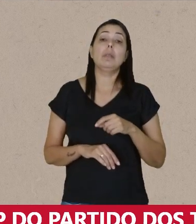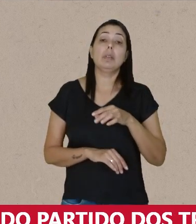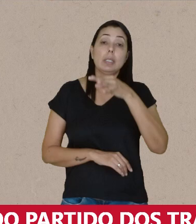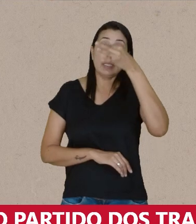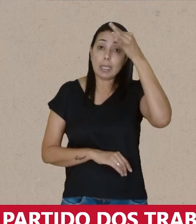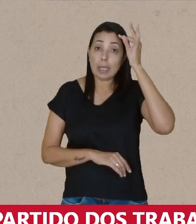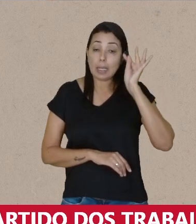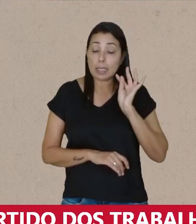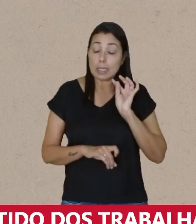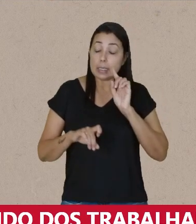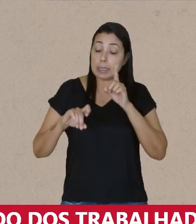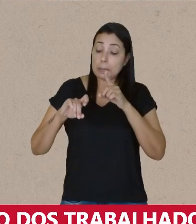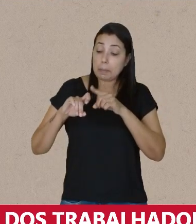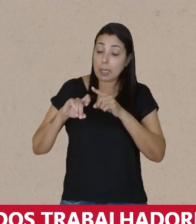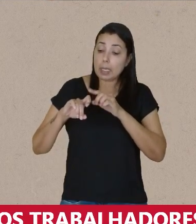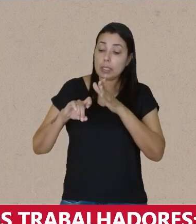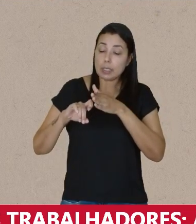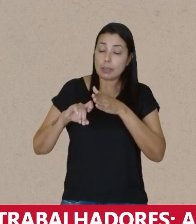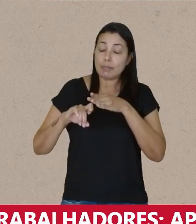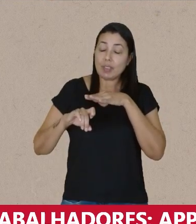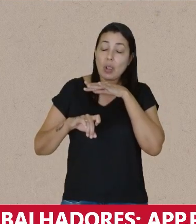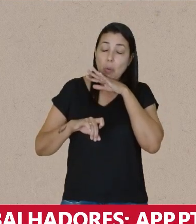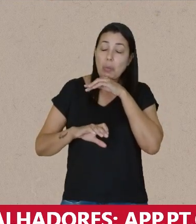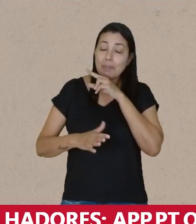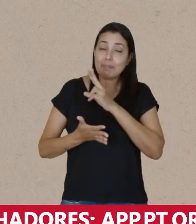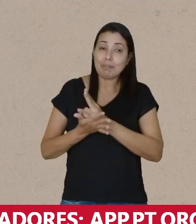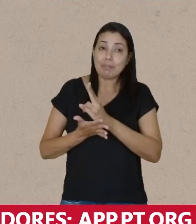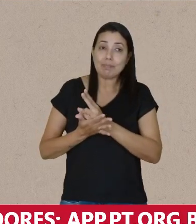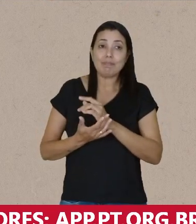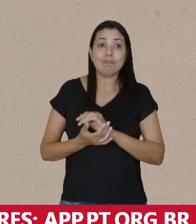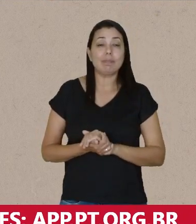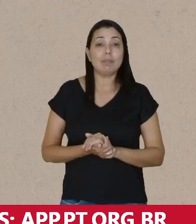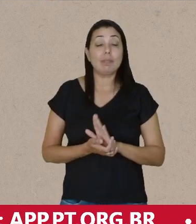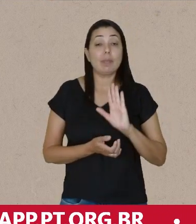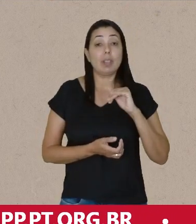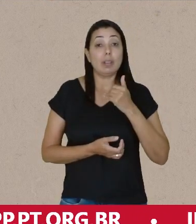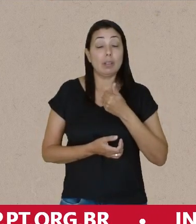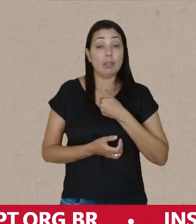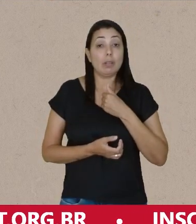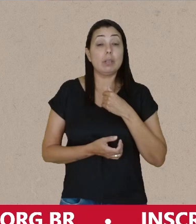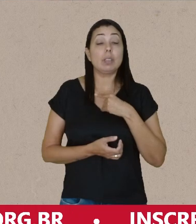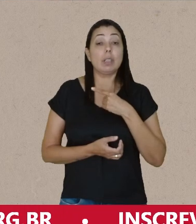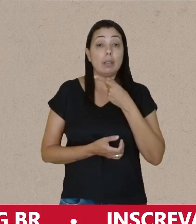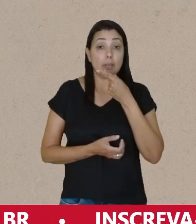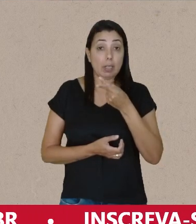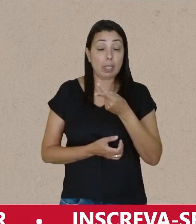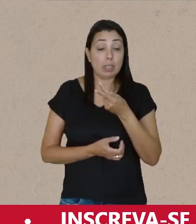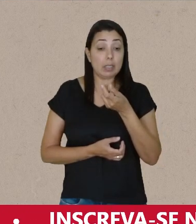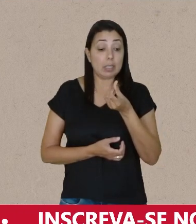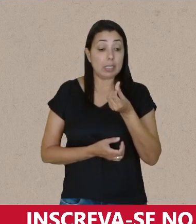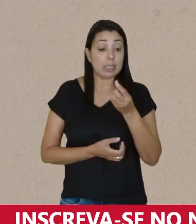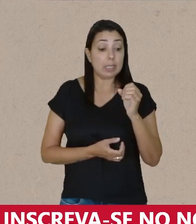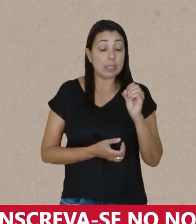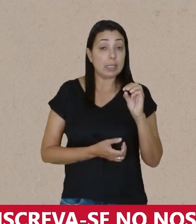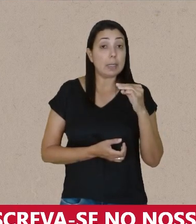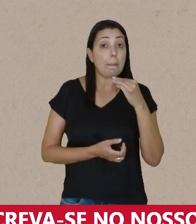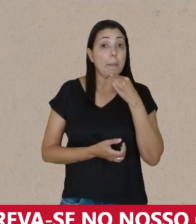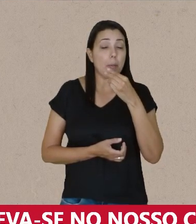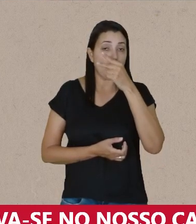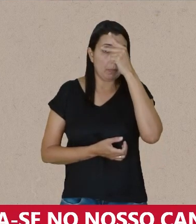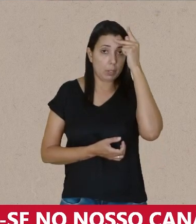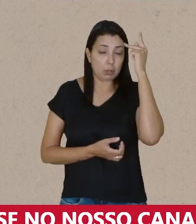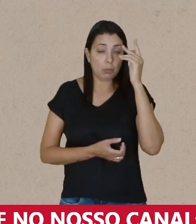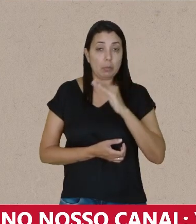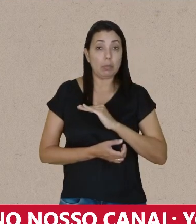conjunto da obra ele é muito trágico, né? Quer dizer, a gente está falando de 600 mil pessoas